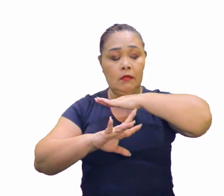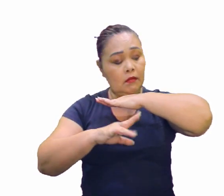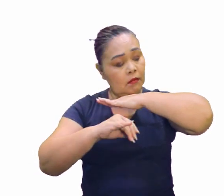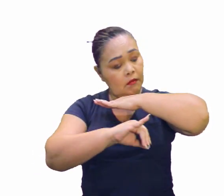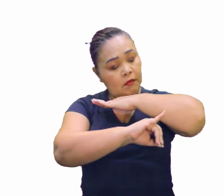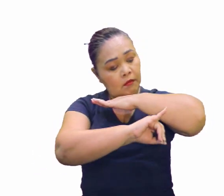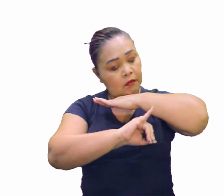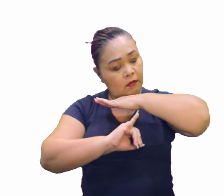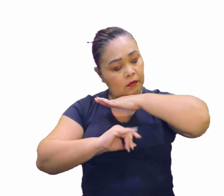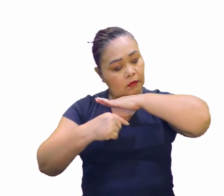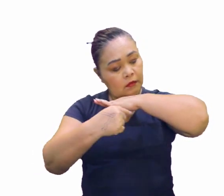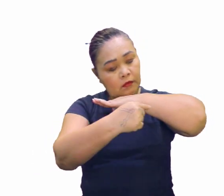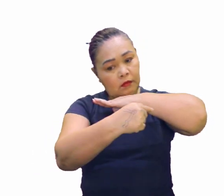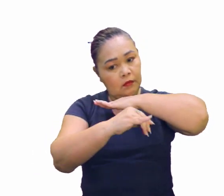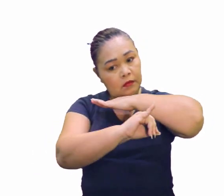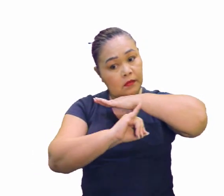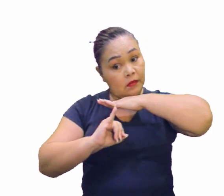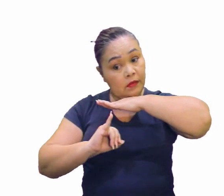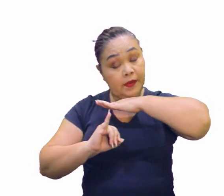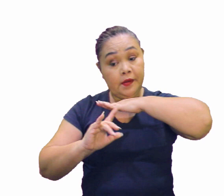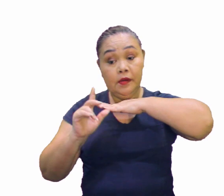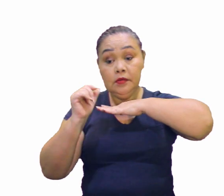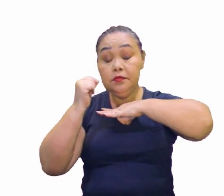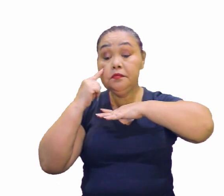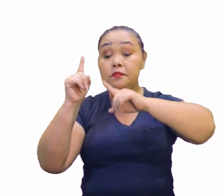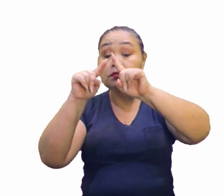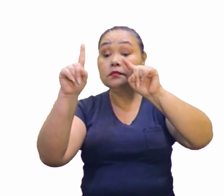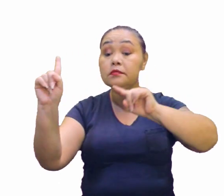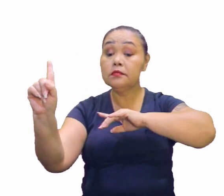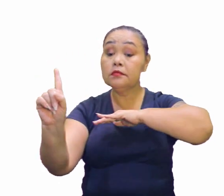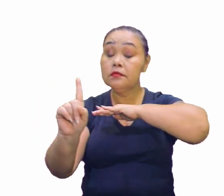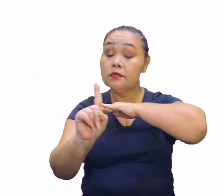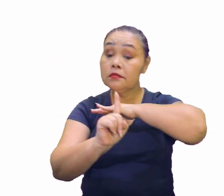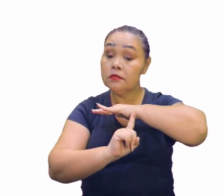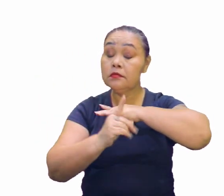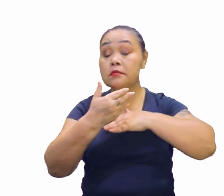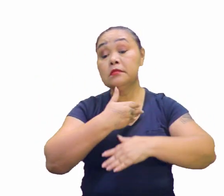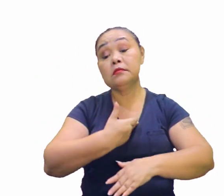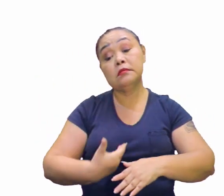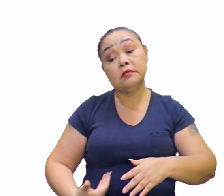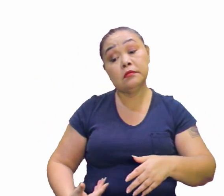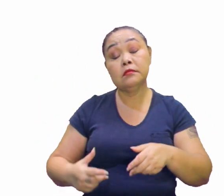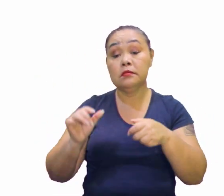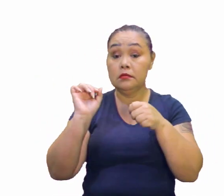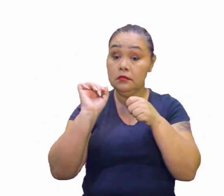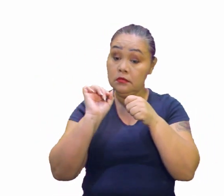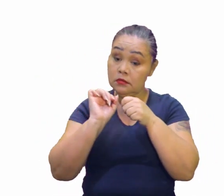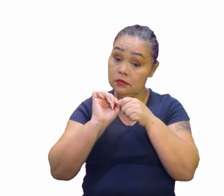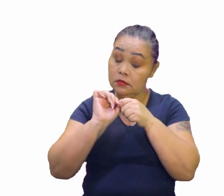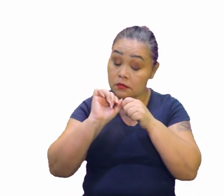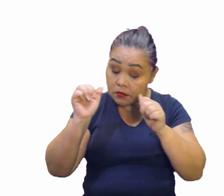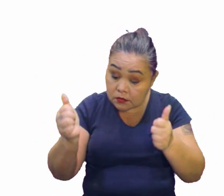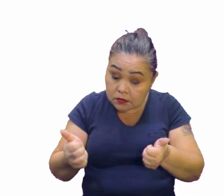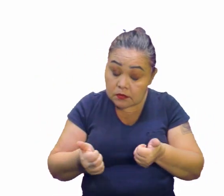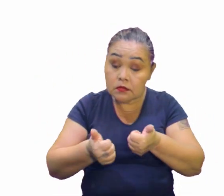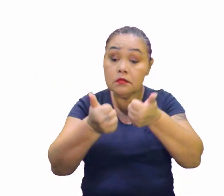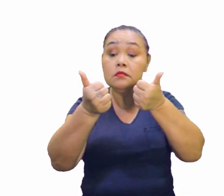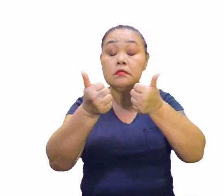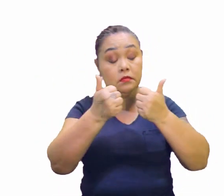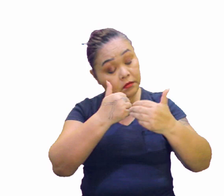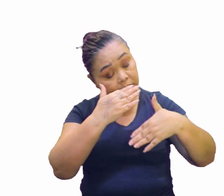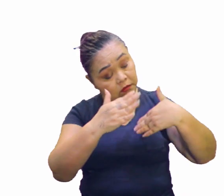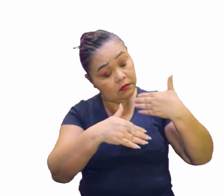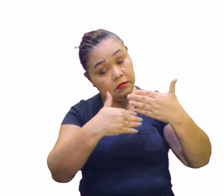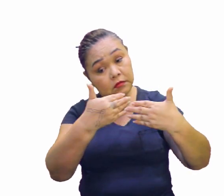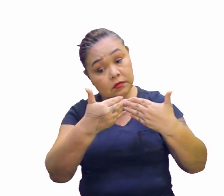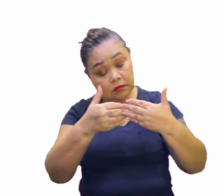infraestrutura está relacionada aos serviços públicos que o governo faz para a melhoria e para o